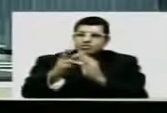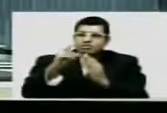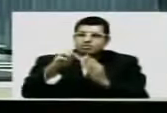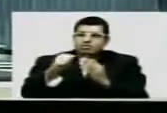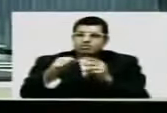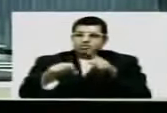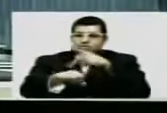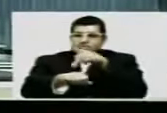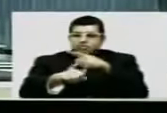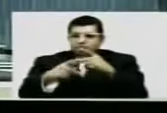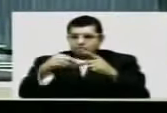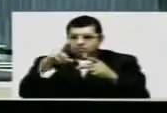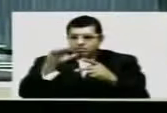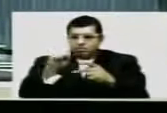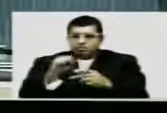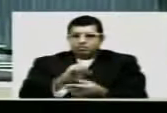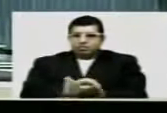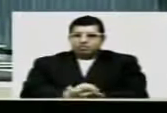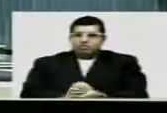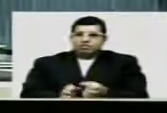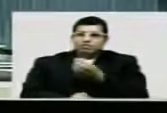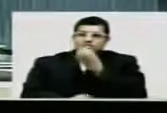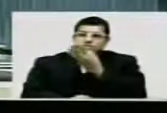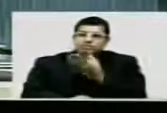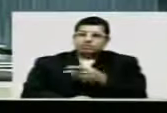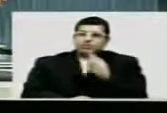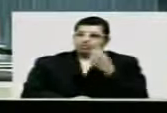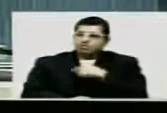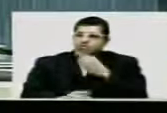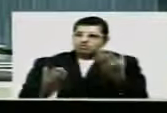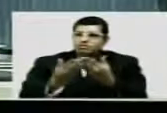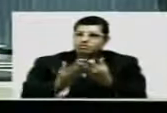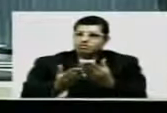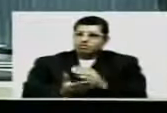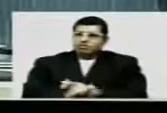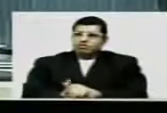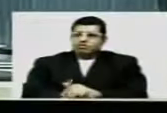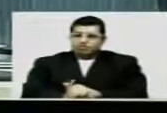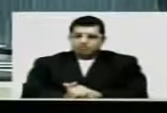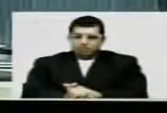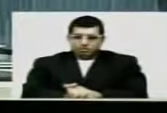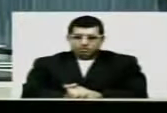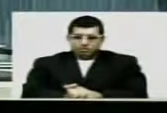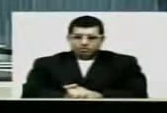de petróleo do pré-sal. E o que nós temos a ver com isso?